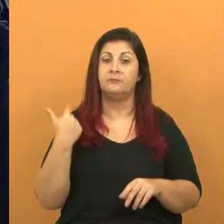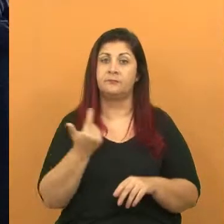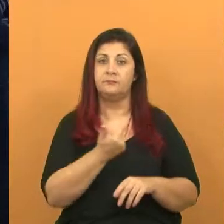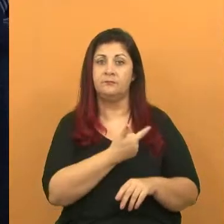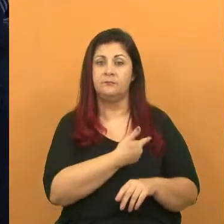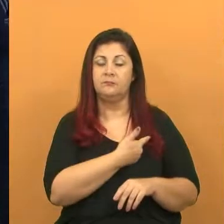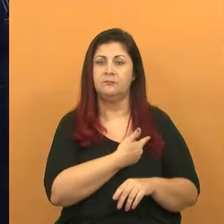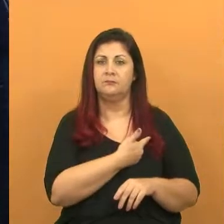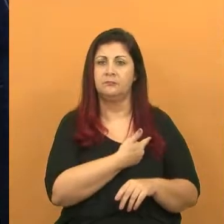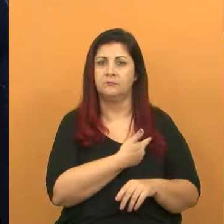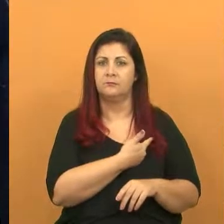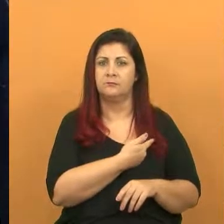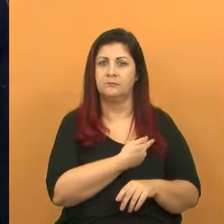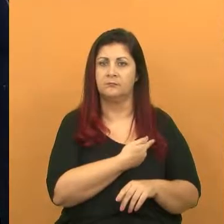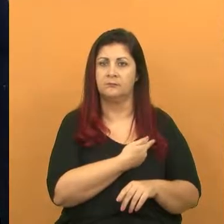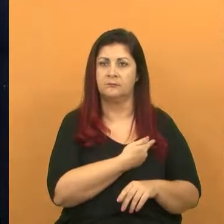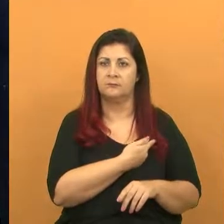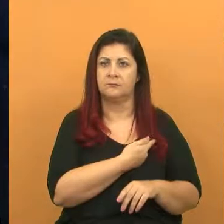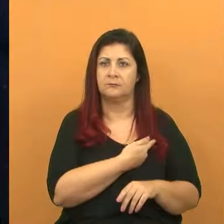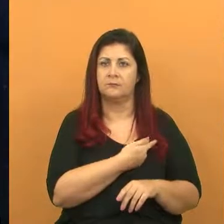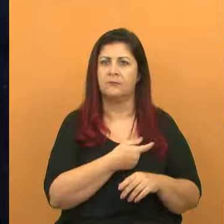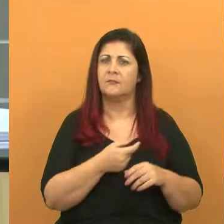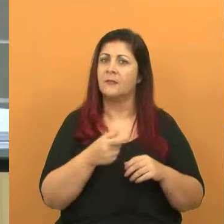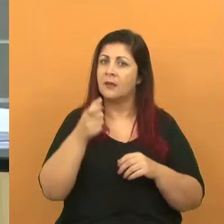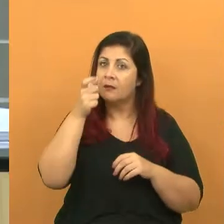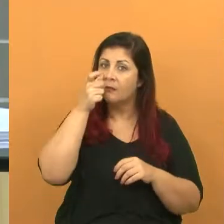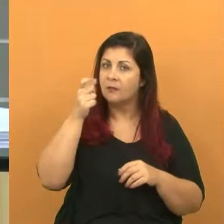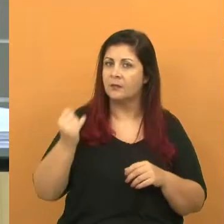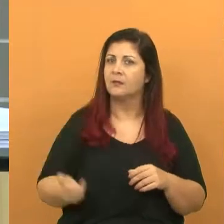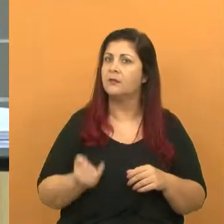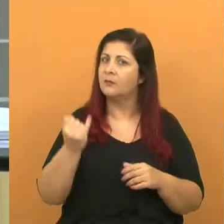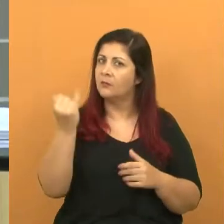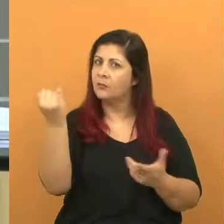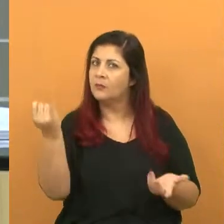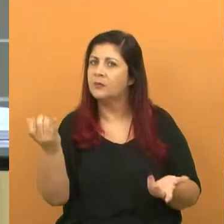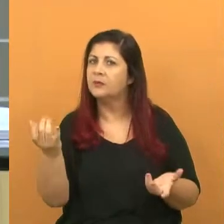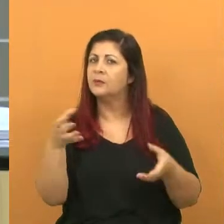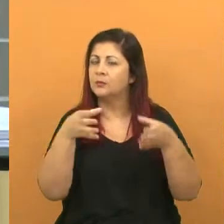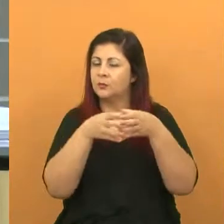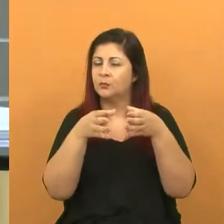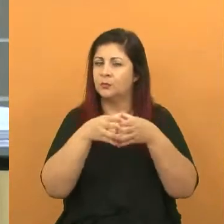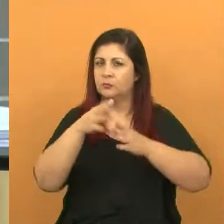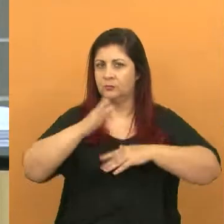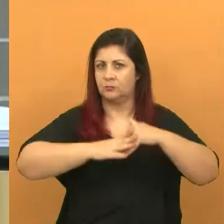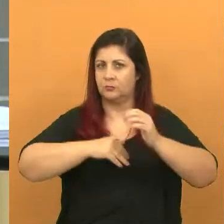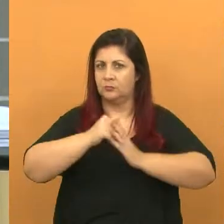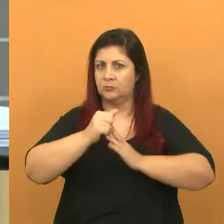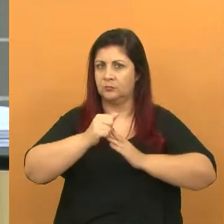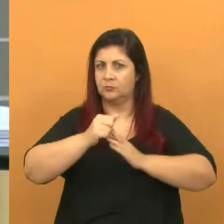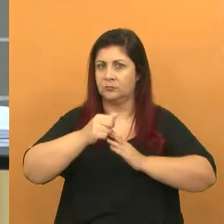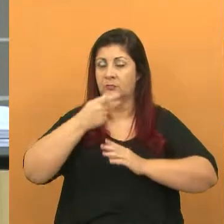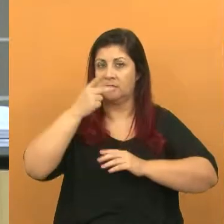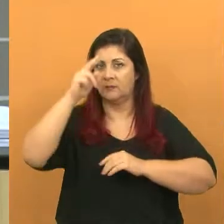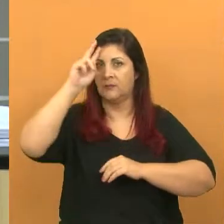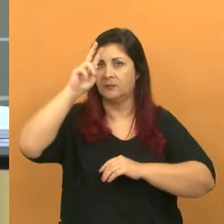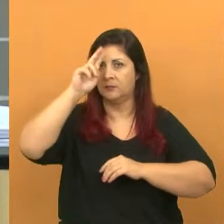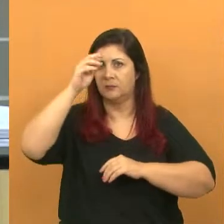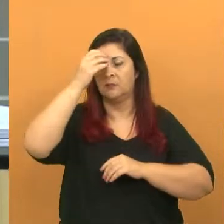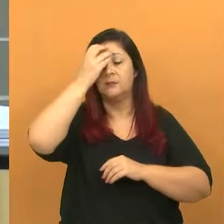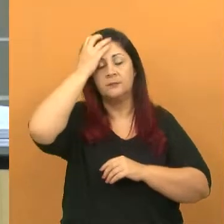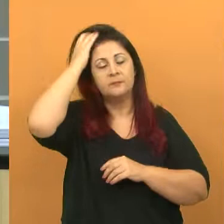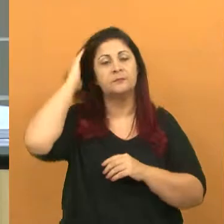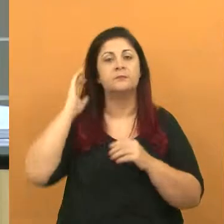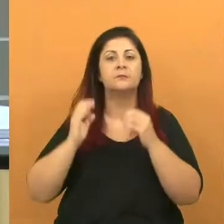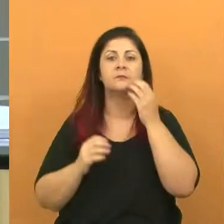dar mais valor a esta classe de pessoas, tendo em vista